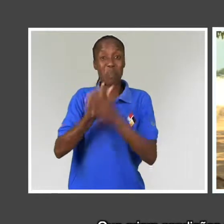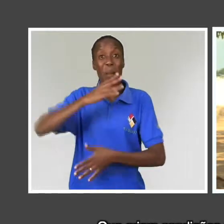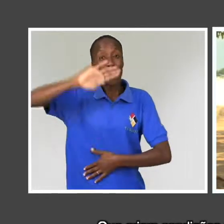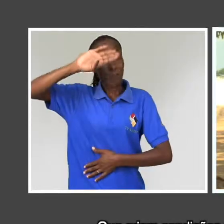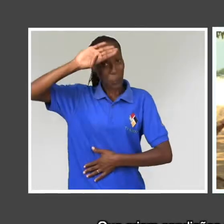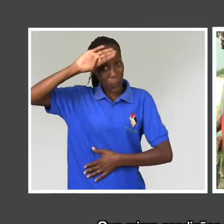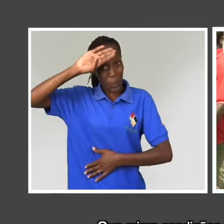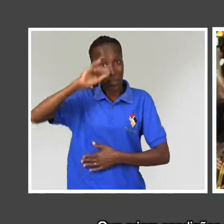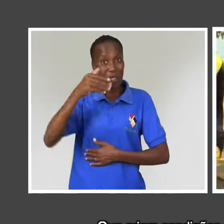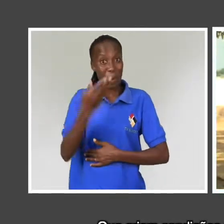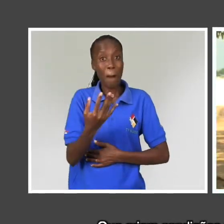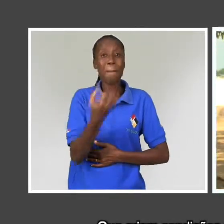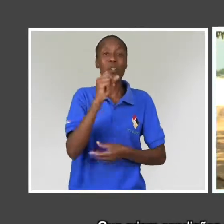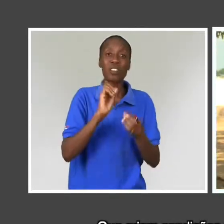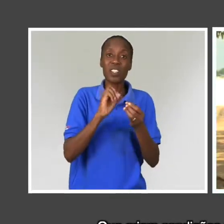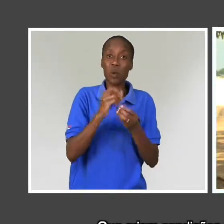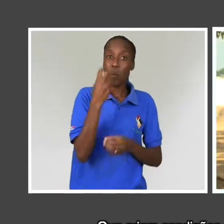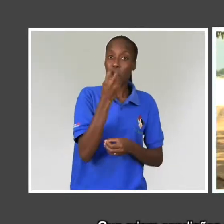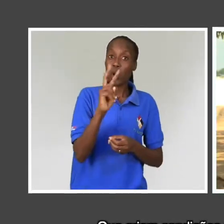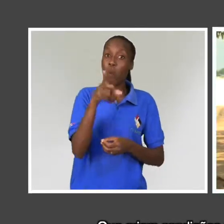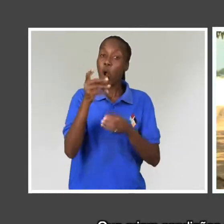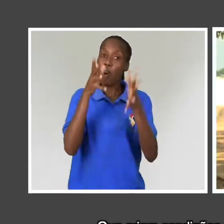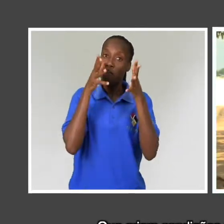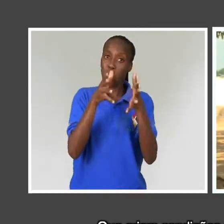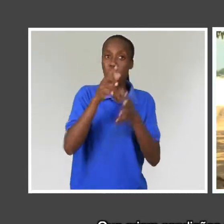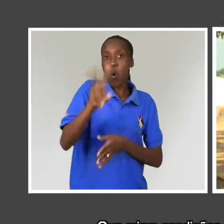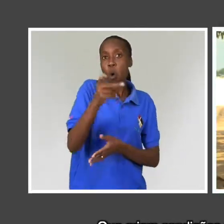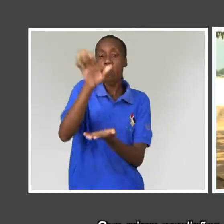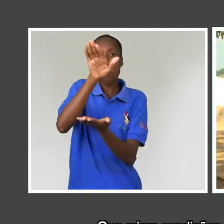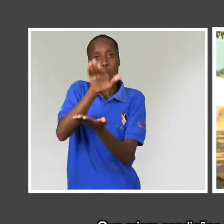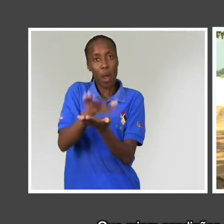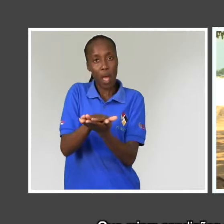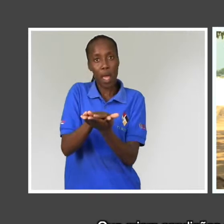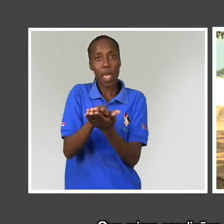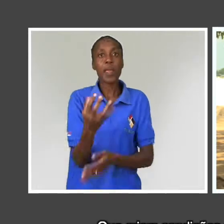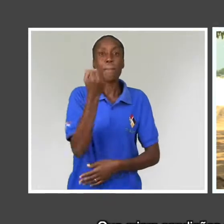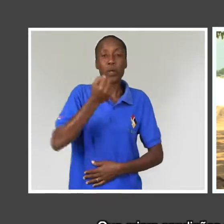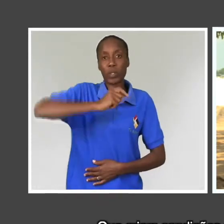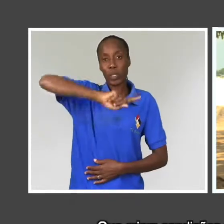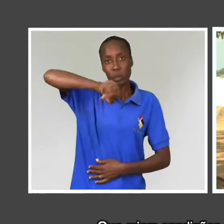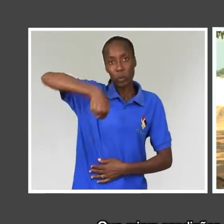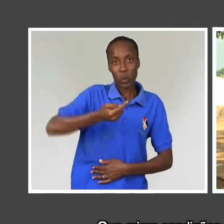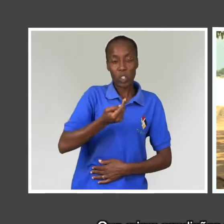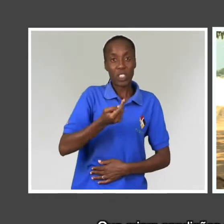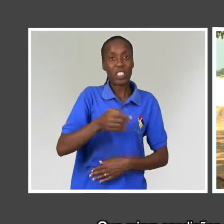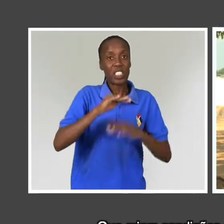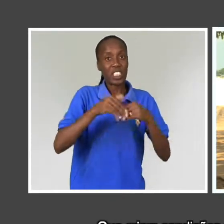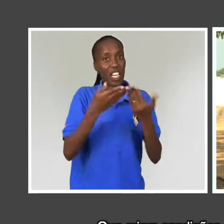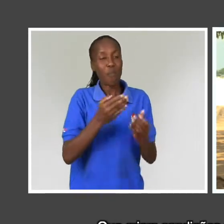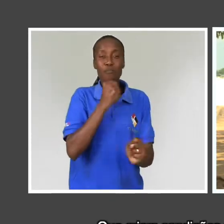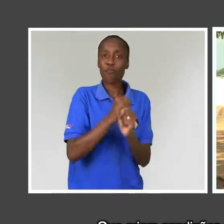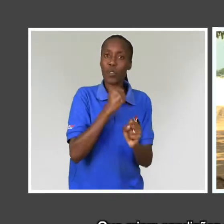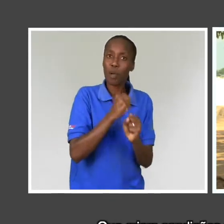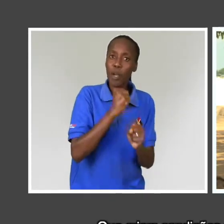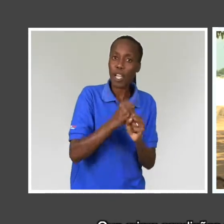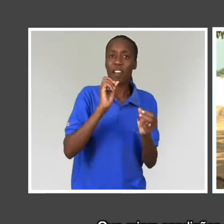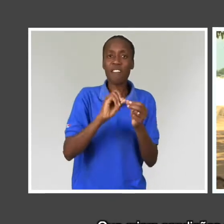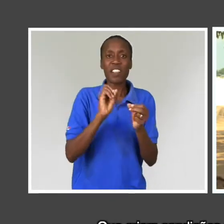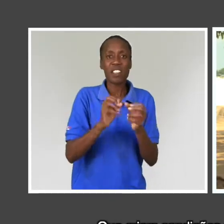esse tipo de doença. Que se criasse condições em outro sítio, a gente possa estar lá